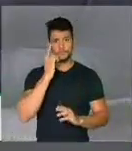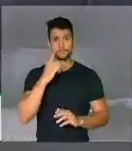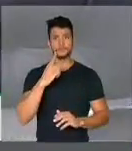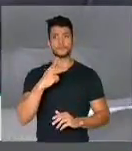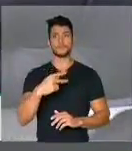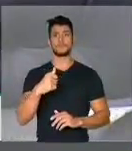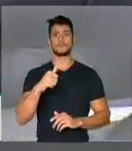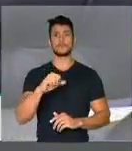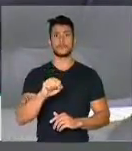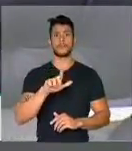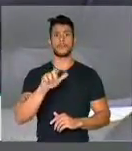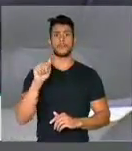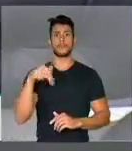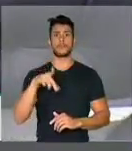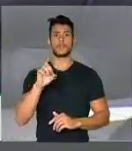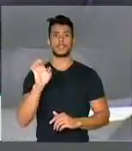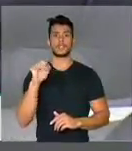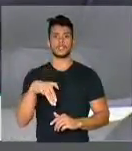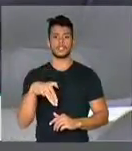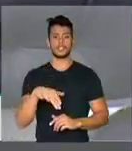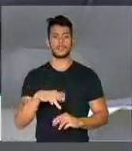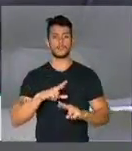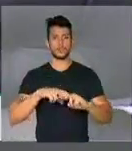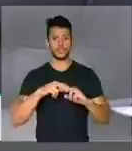também representou, também lutou por